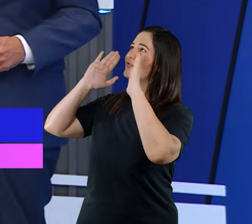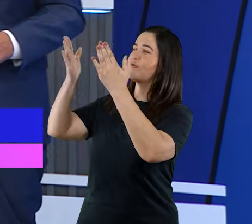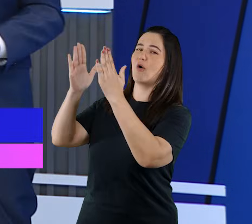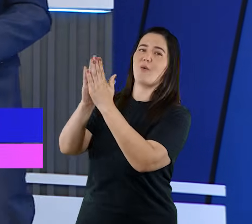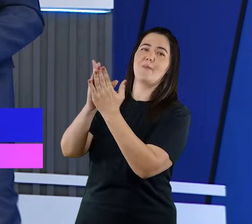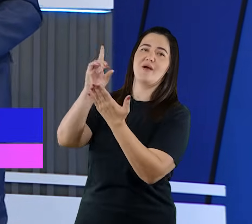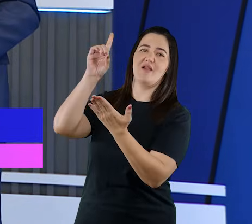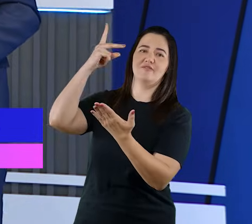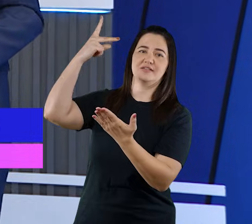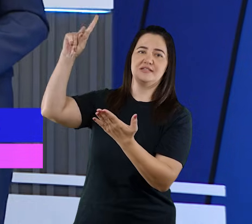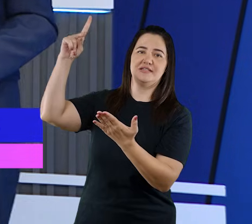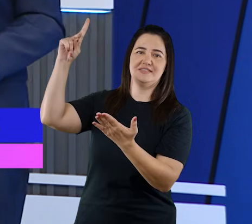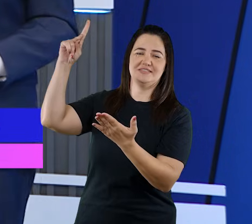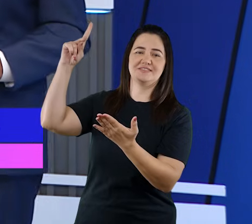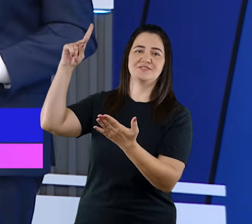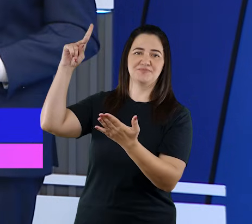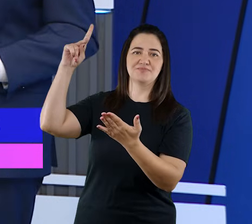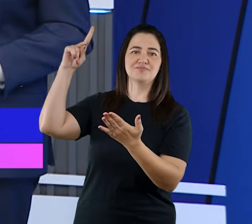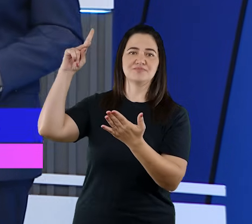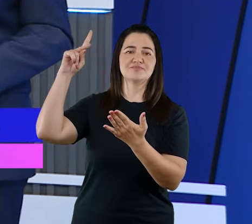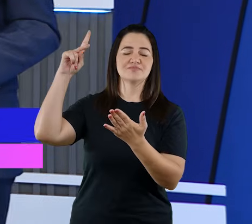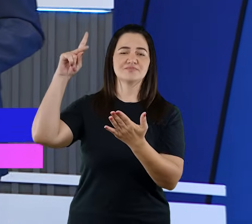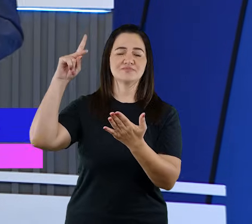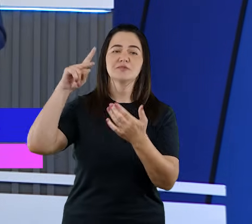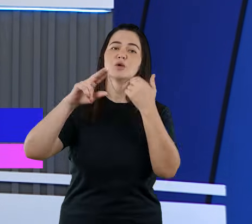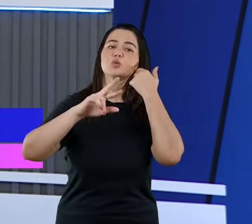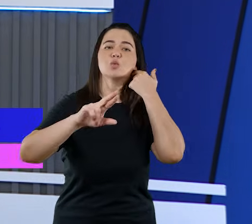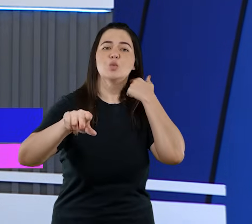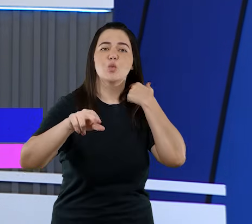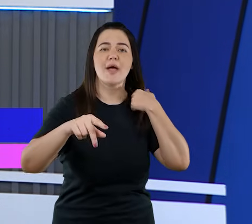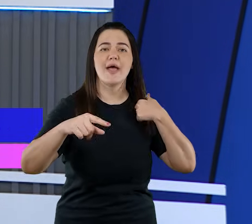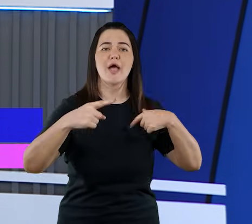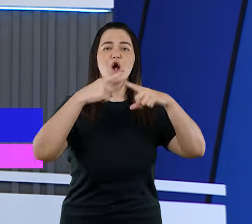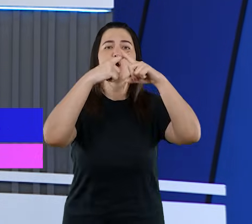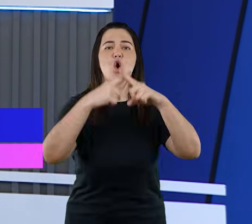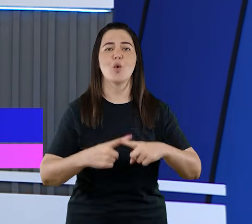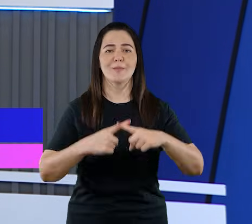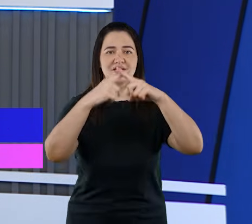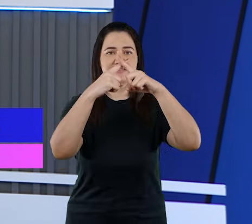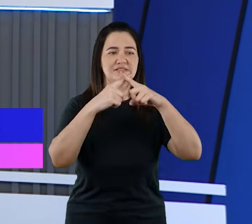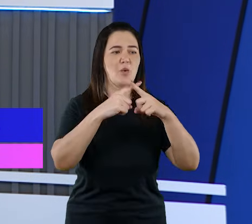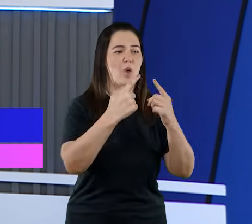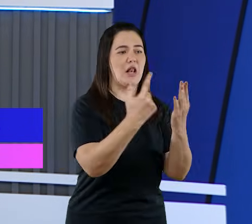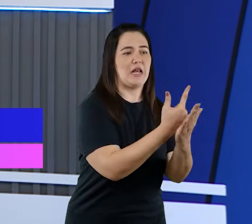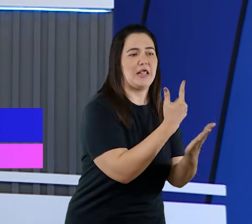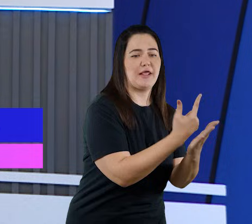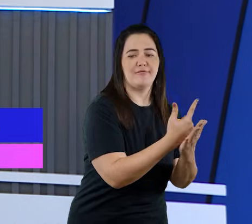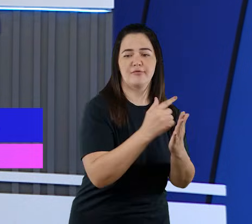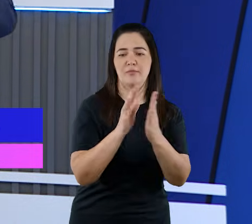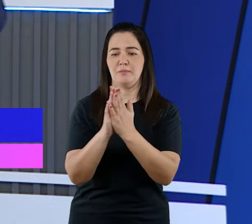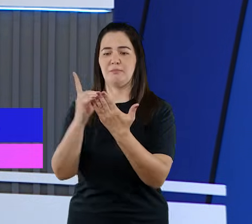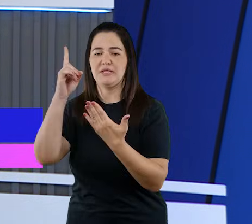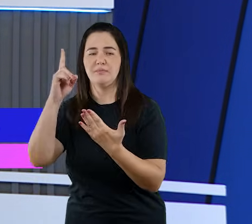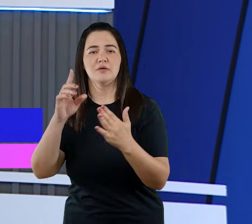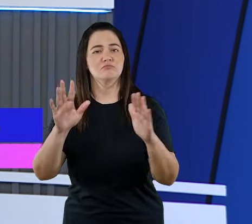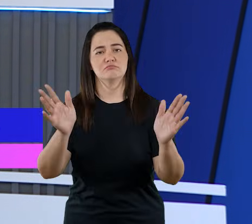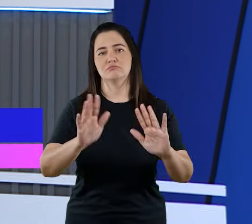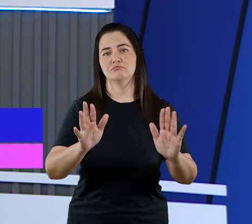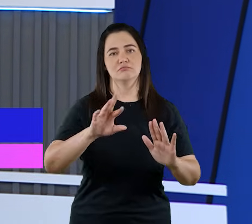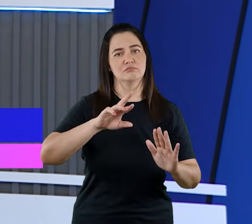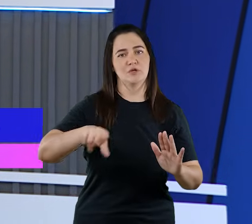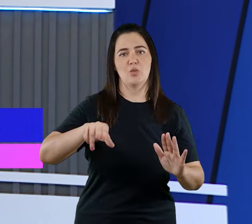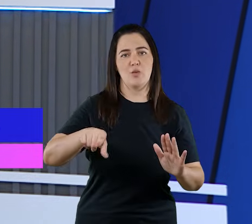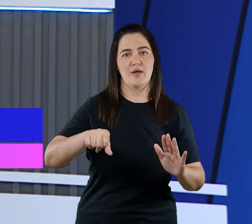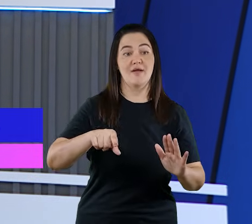palavra eterna. Esse é o seu objetivo. Não é competir com a Bíblia. Não é estar no lugar